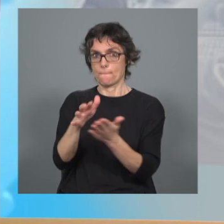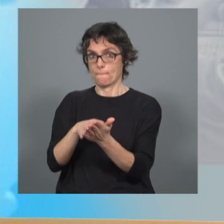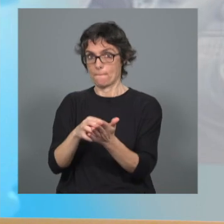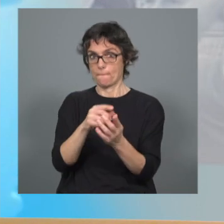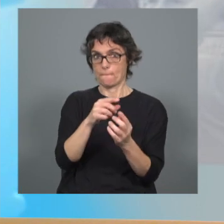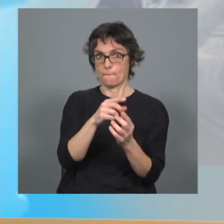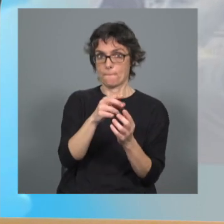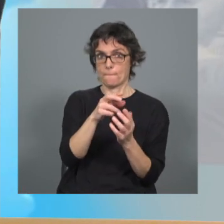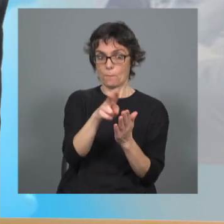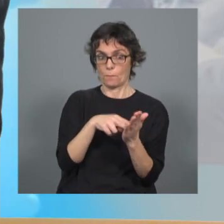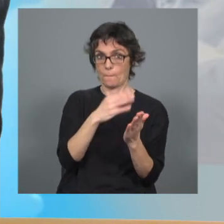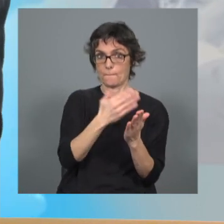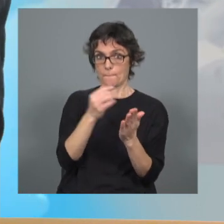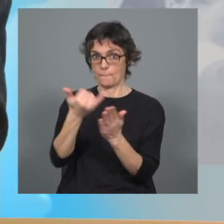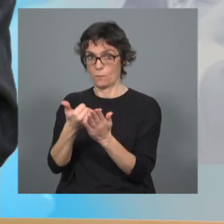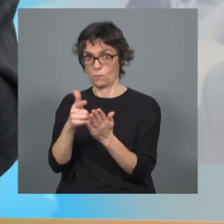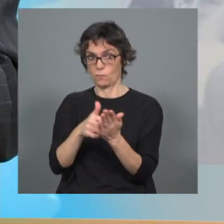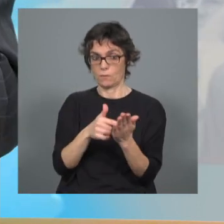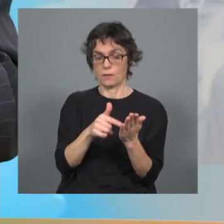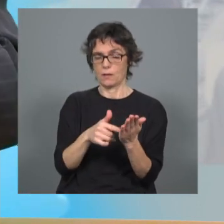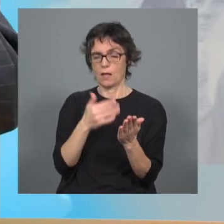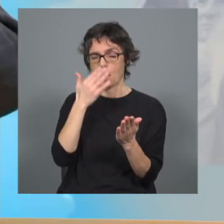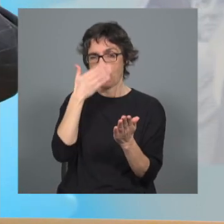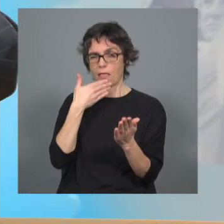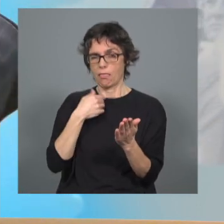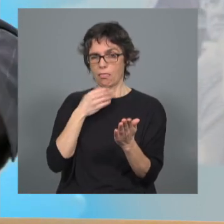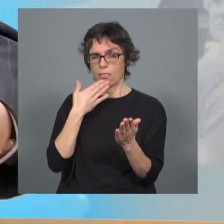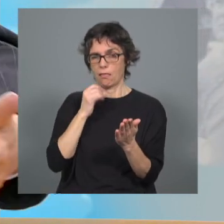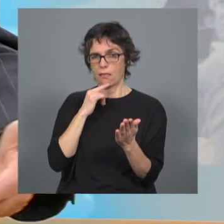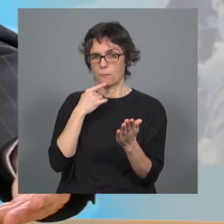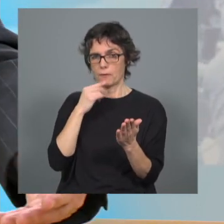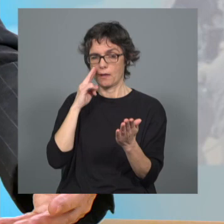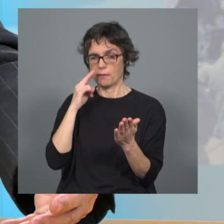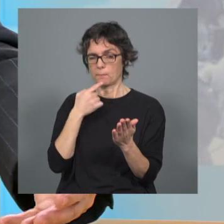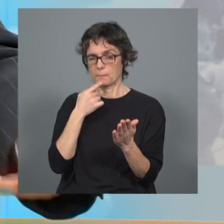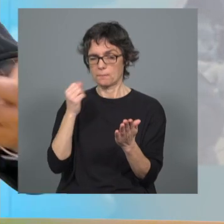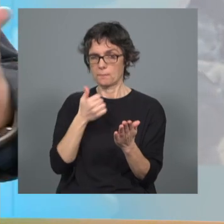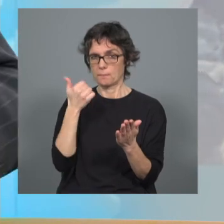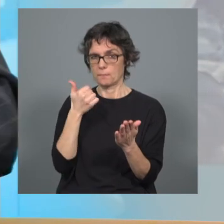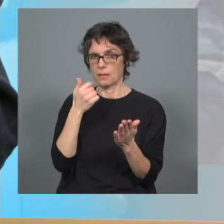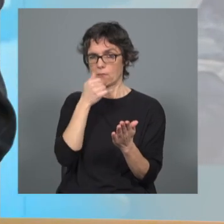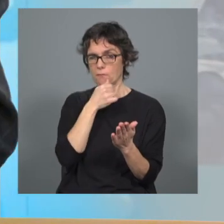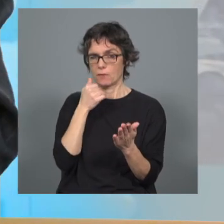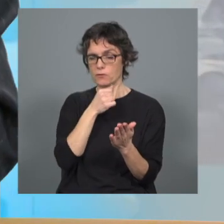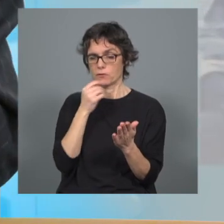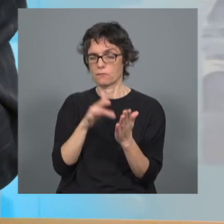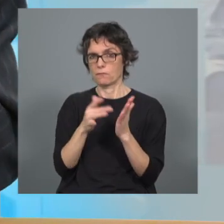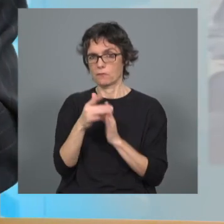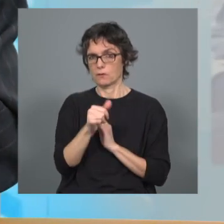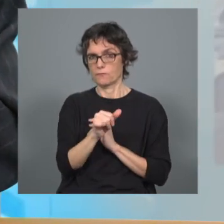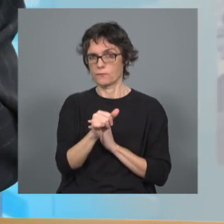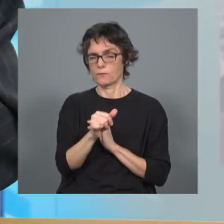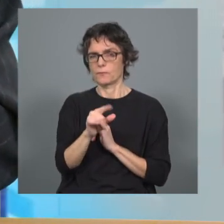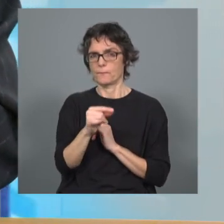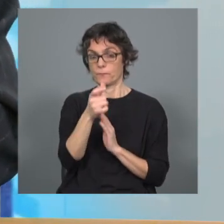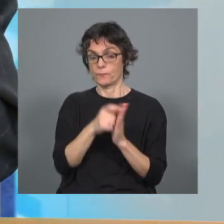segunda leitura, são 2 textos que ajudam a enquadrar o sentido da paixão que depois nos é narrada. E uma das figuras que está sempre